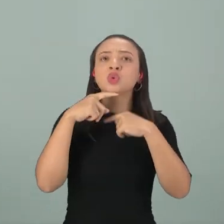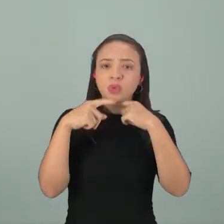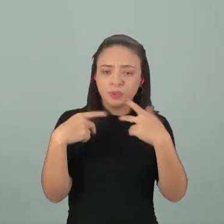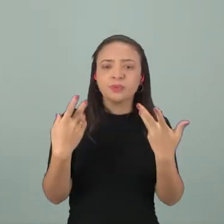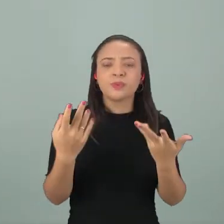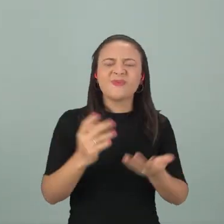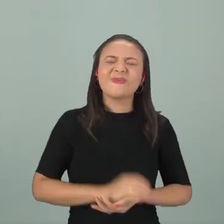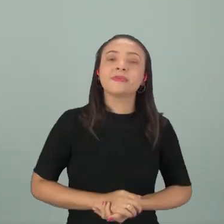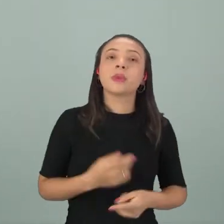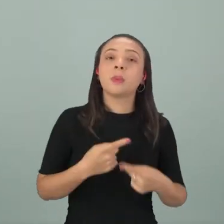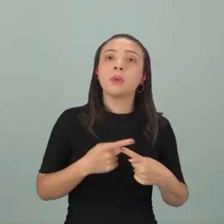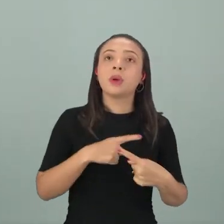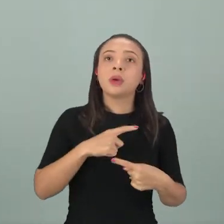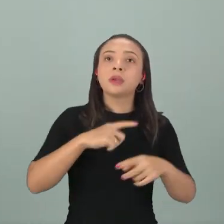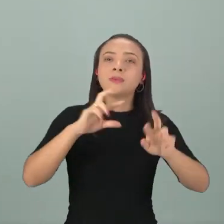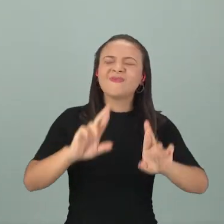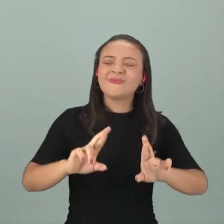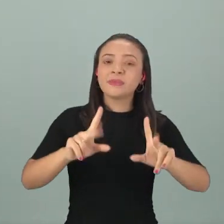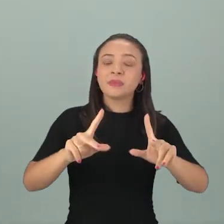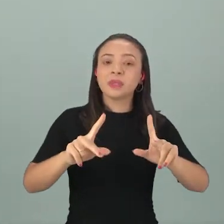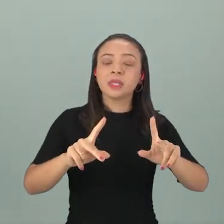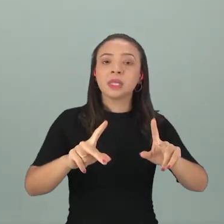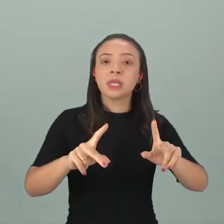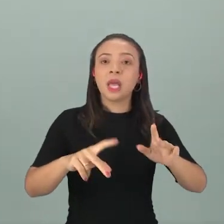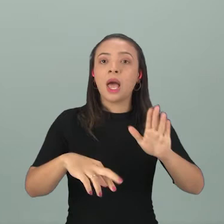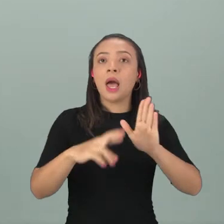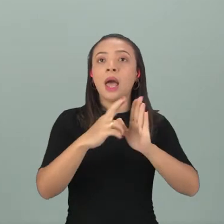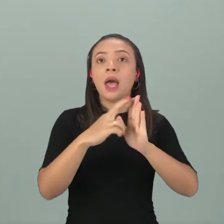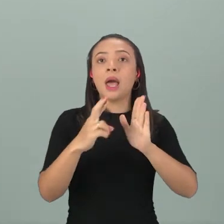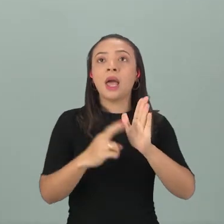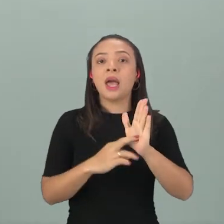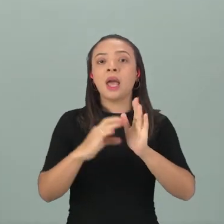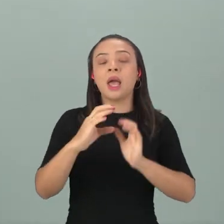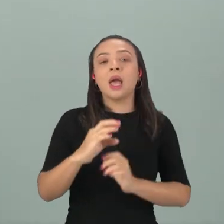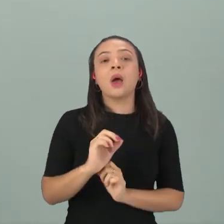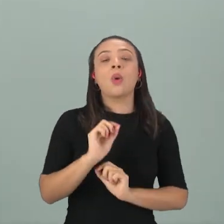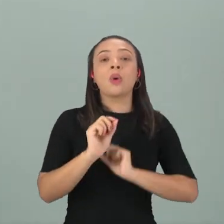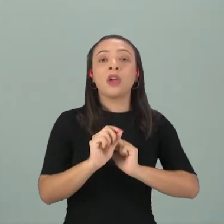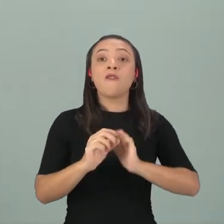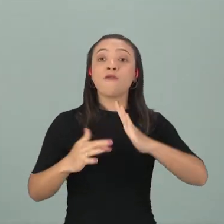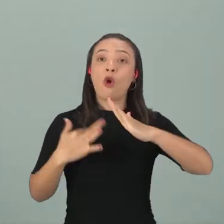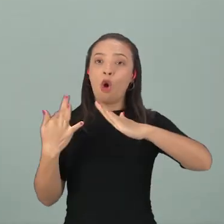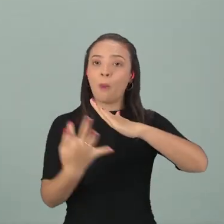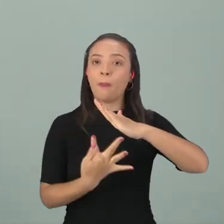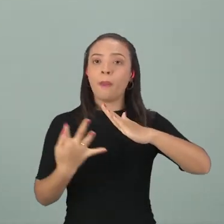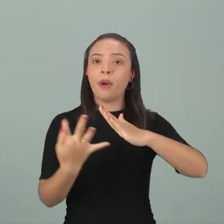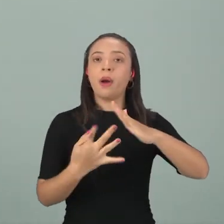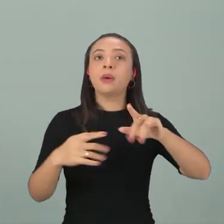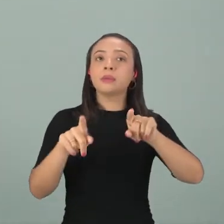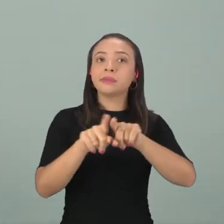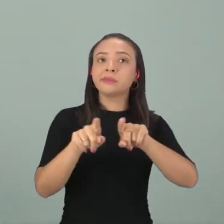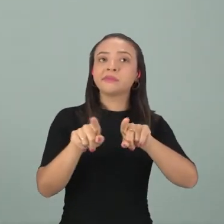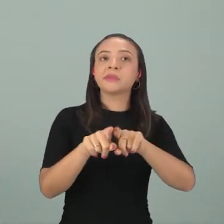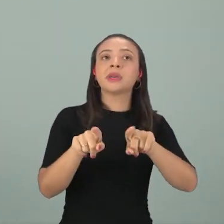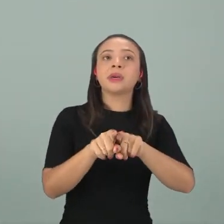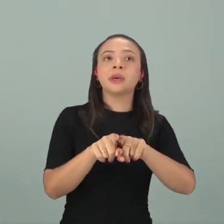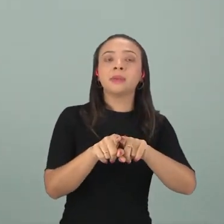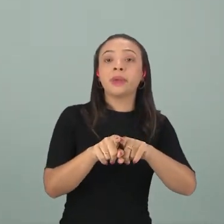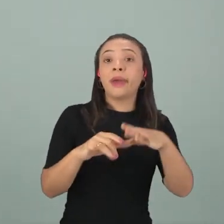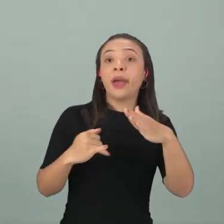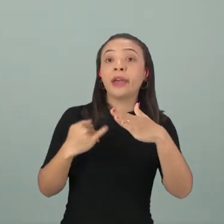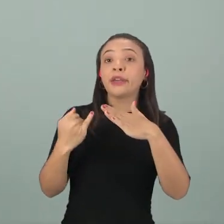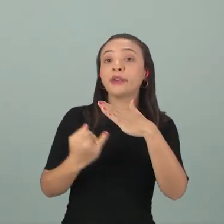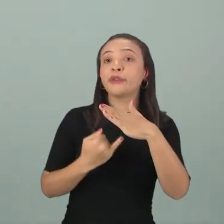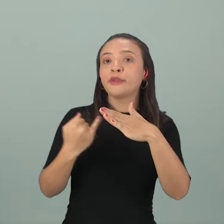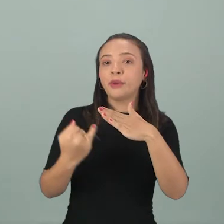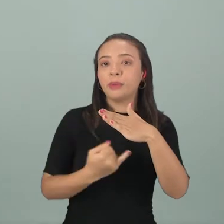muitas dúvidas, porque há uma diferença entre a norma culta e a linguagem coloquial. A linguagem coloquial é aquela que você